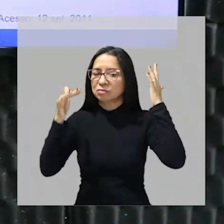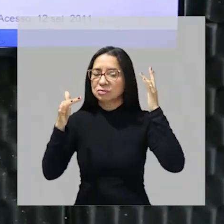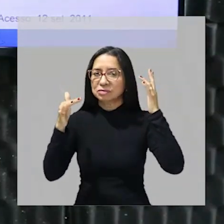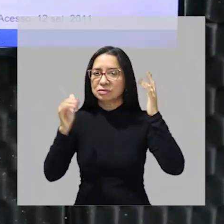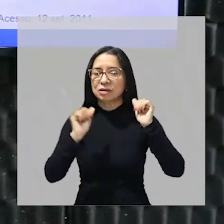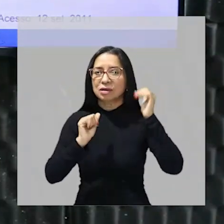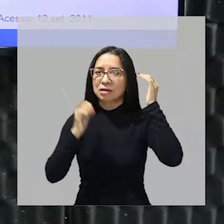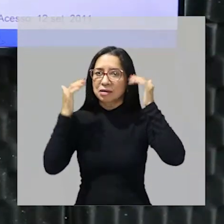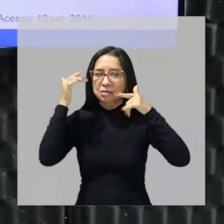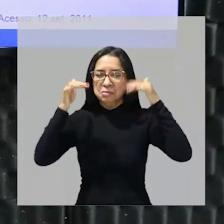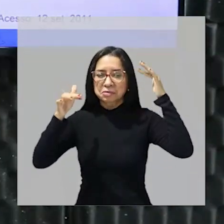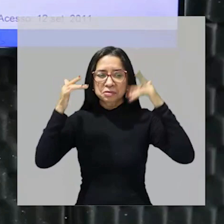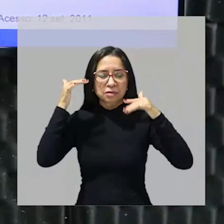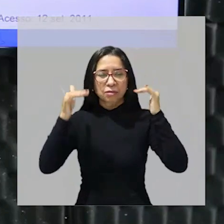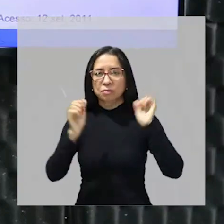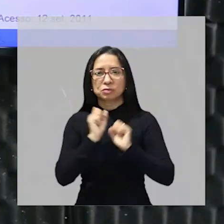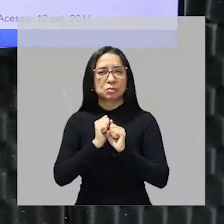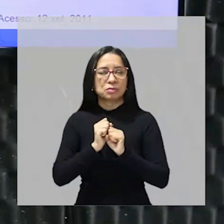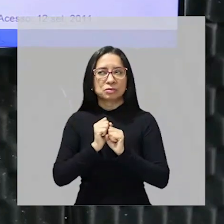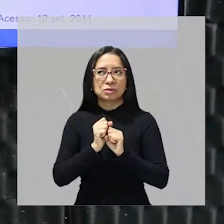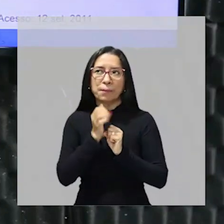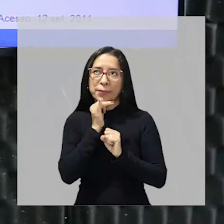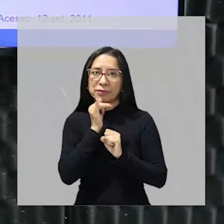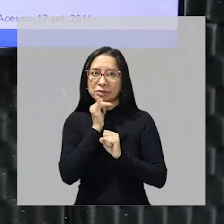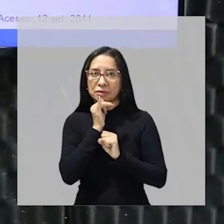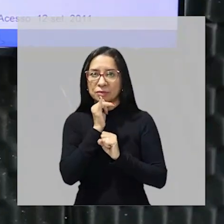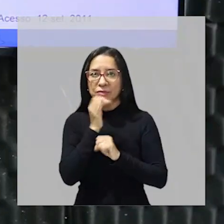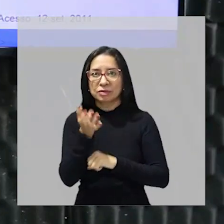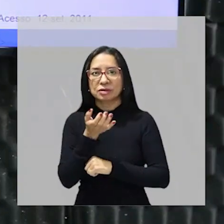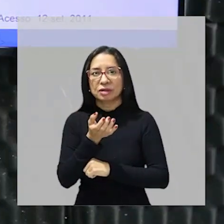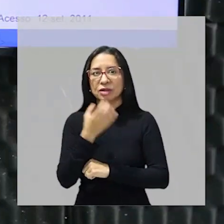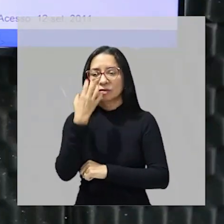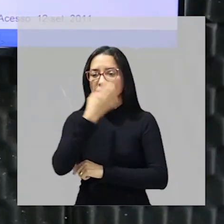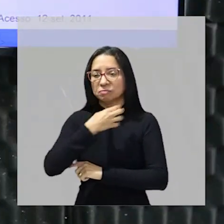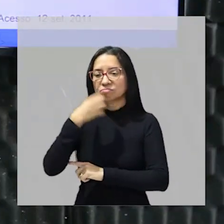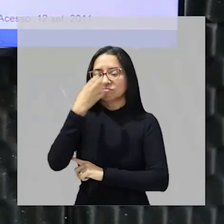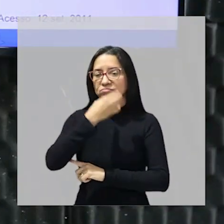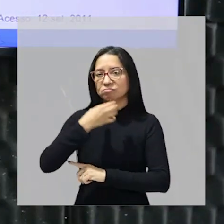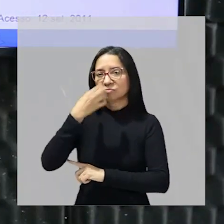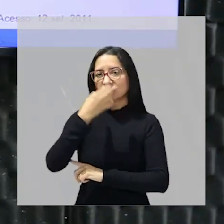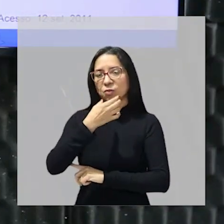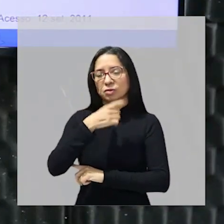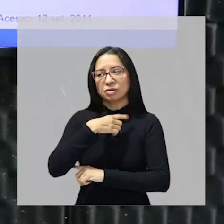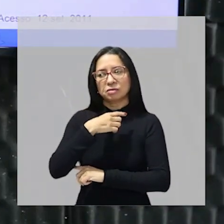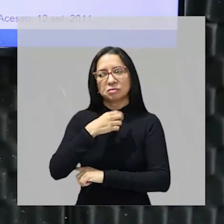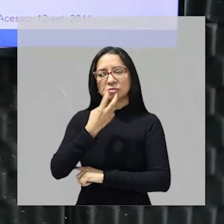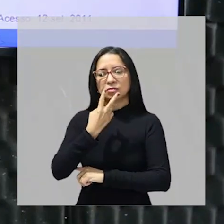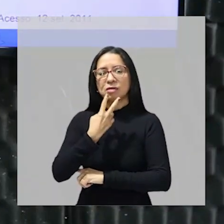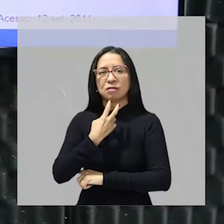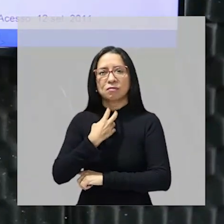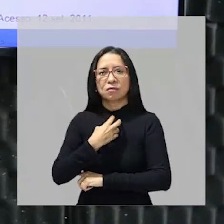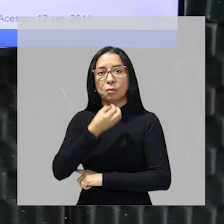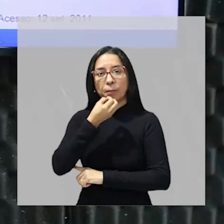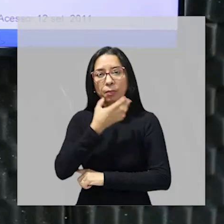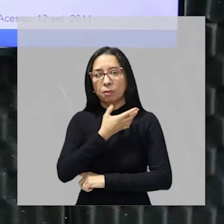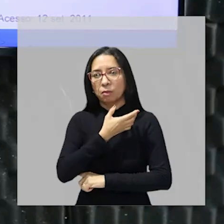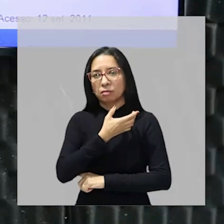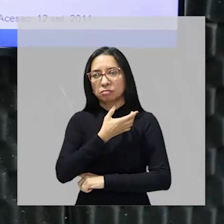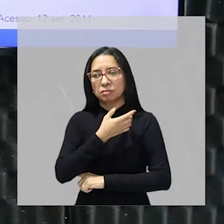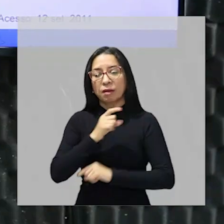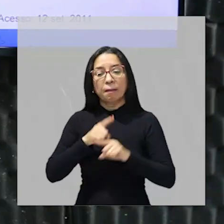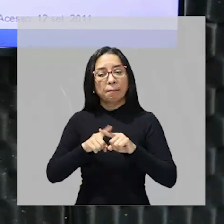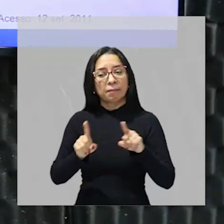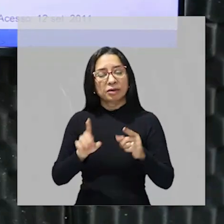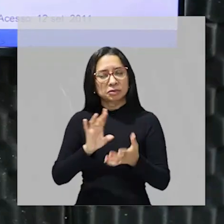eu quero ser cantor. Então, eu imagino que, eu tenho a voz boa, alguém já disse isso. Mas será que é